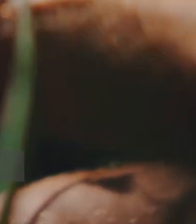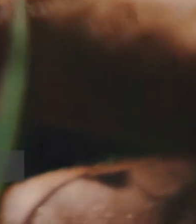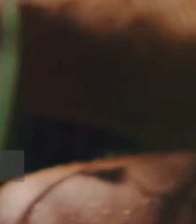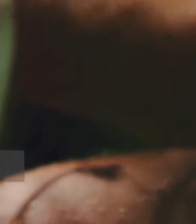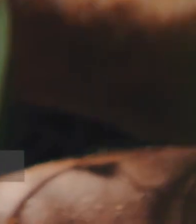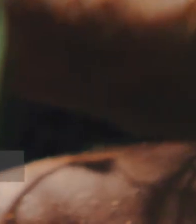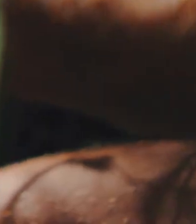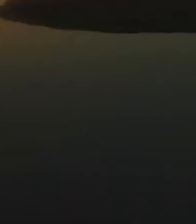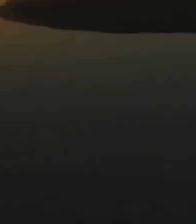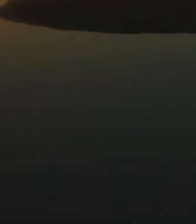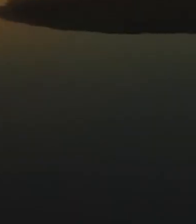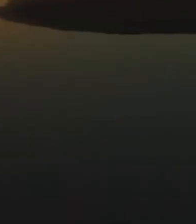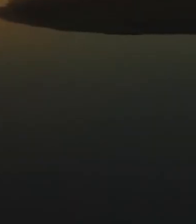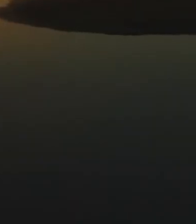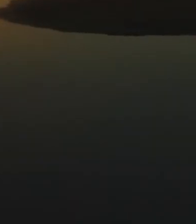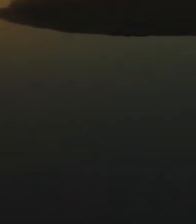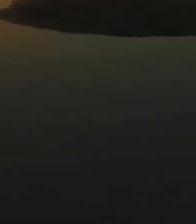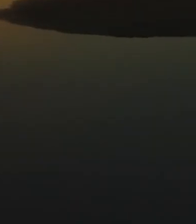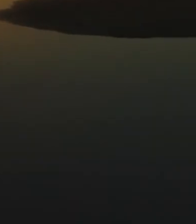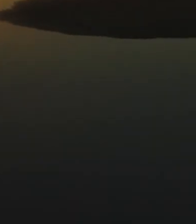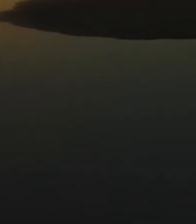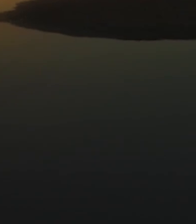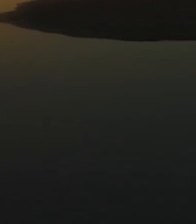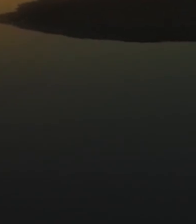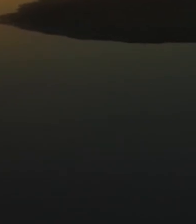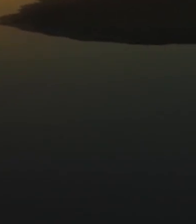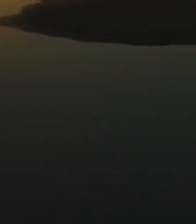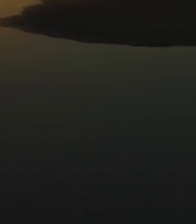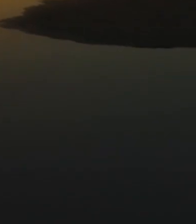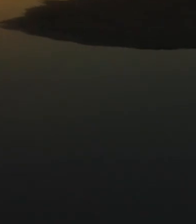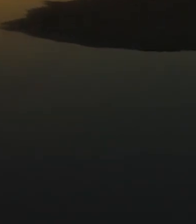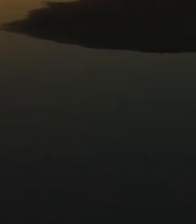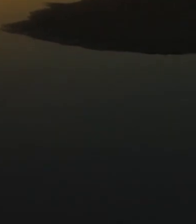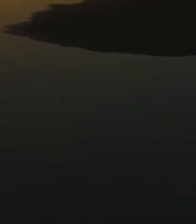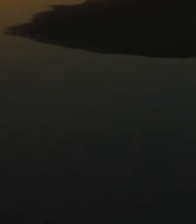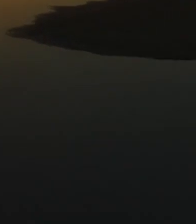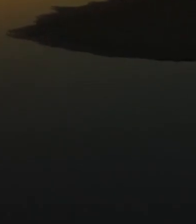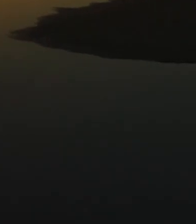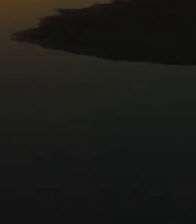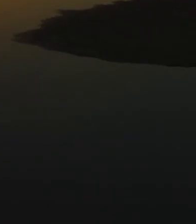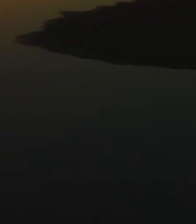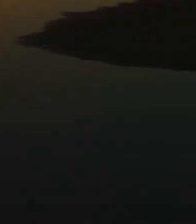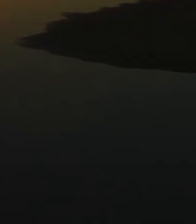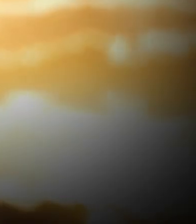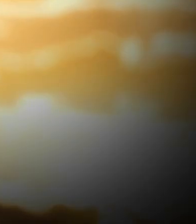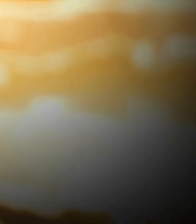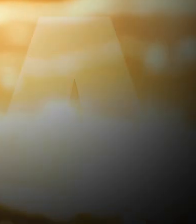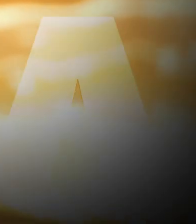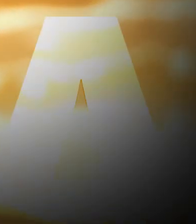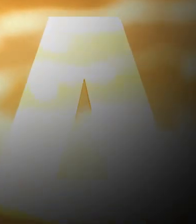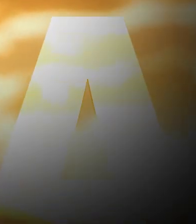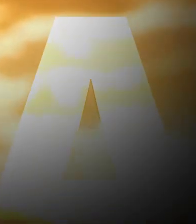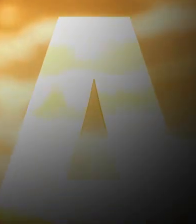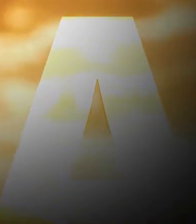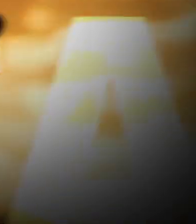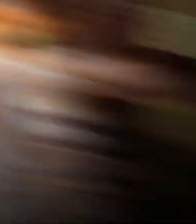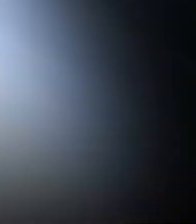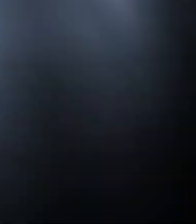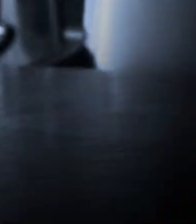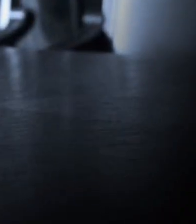desenvolvimento sustentável. Assembleia Legislativa de Mato Grosso do Sul, o estado do Pantanal.